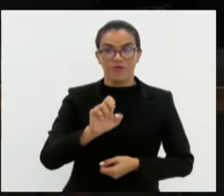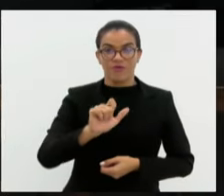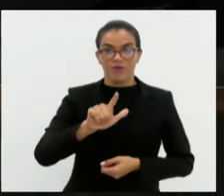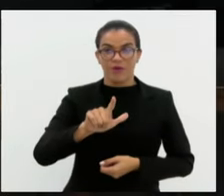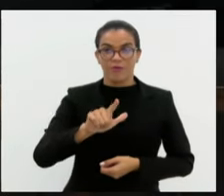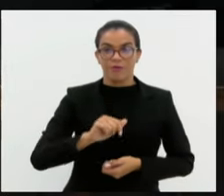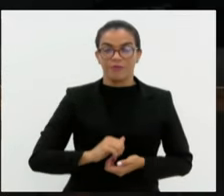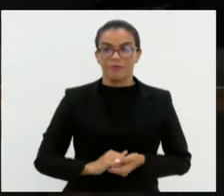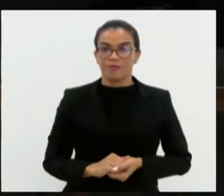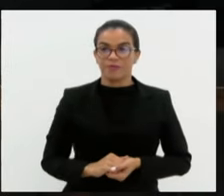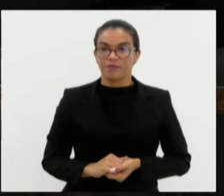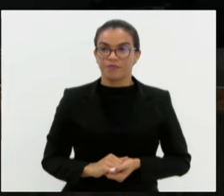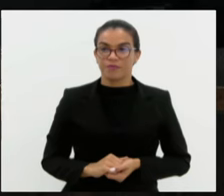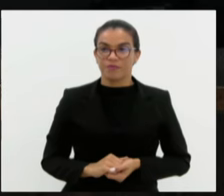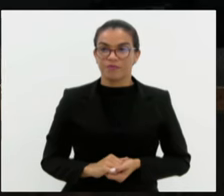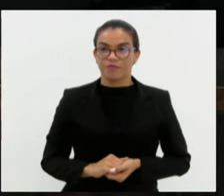ordem.